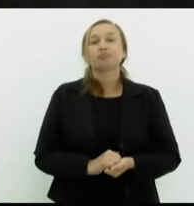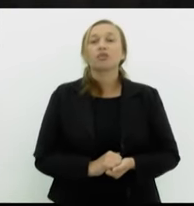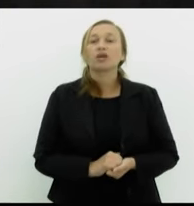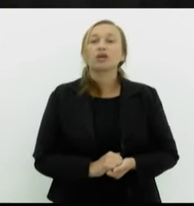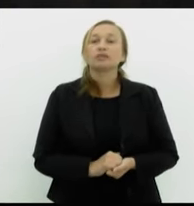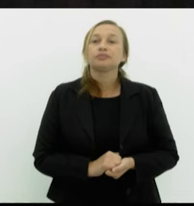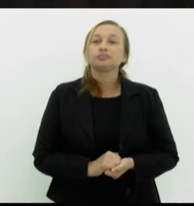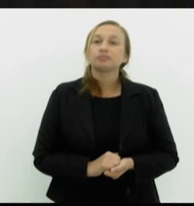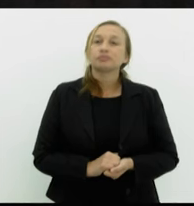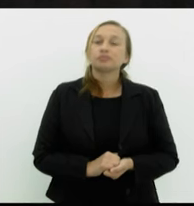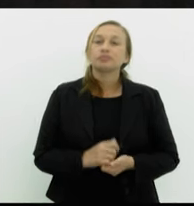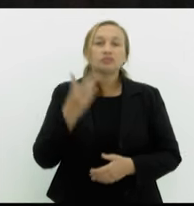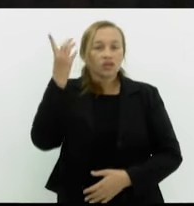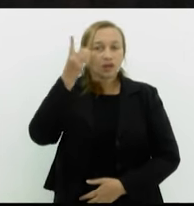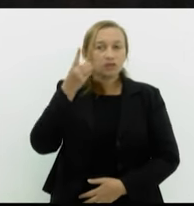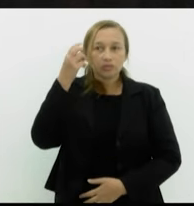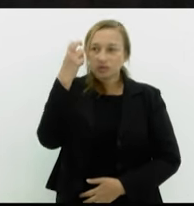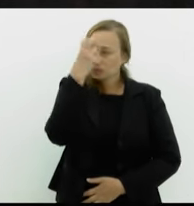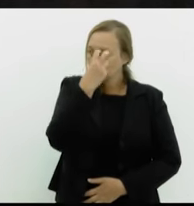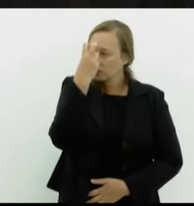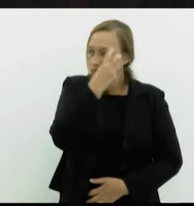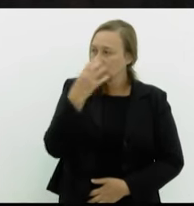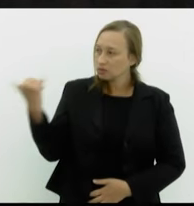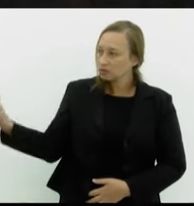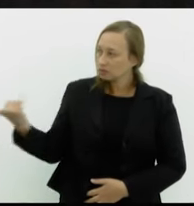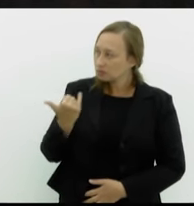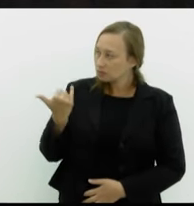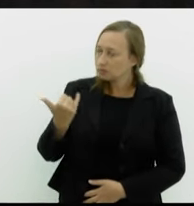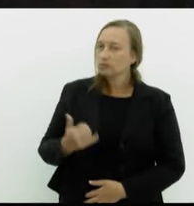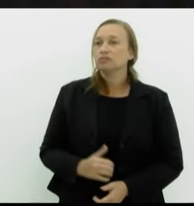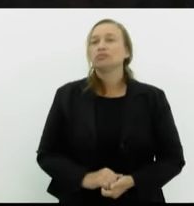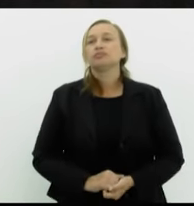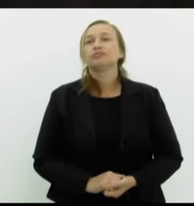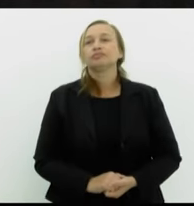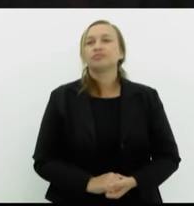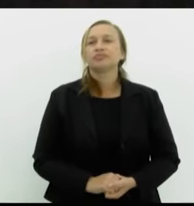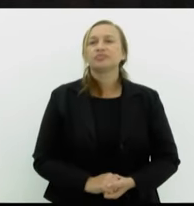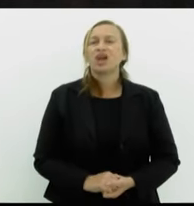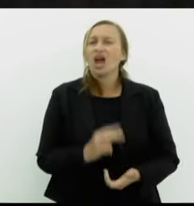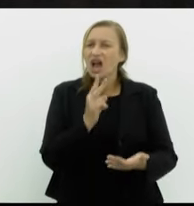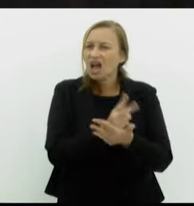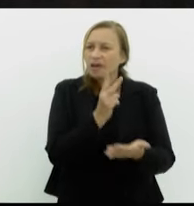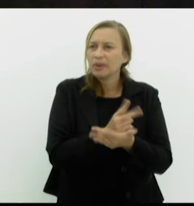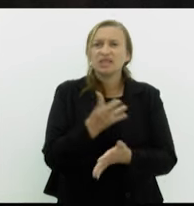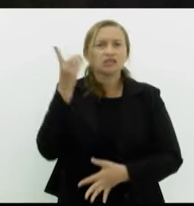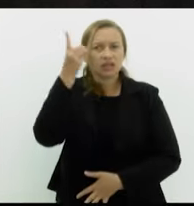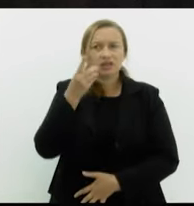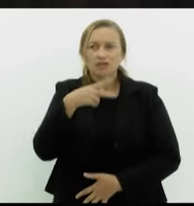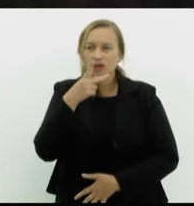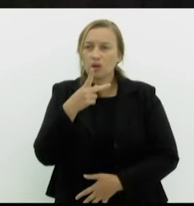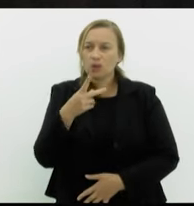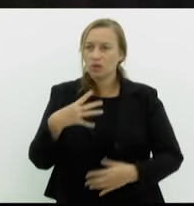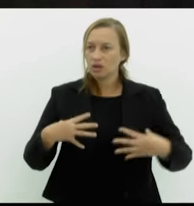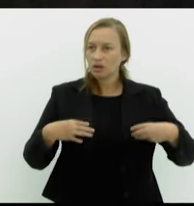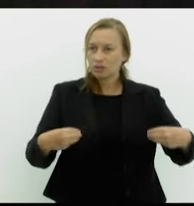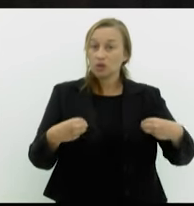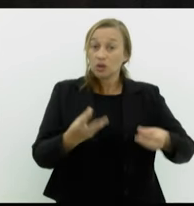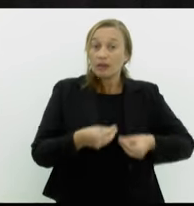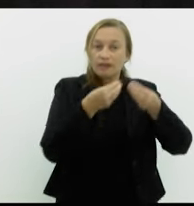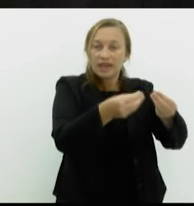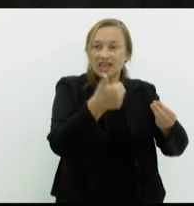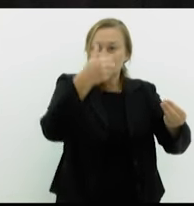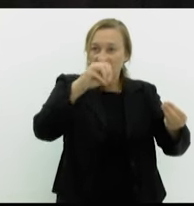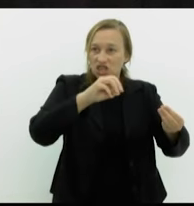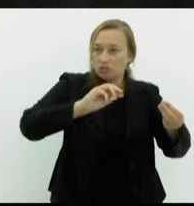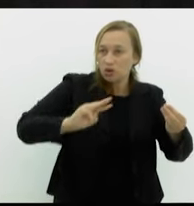quando a deputada Verônica Lima me citou, a mesma deputada que falou que a Madonna doou 10 milhões para as